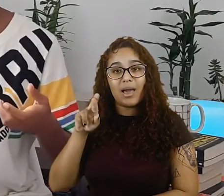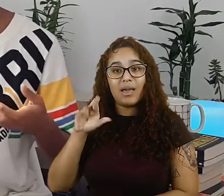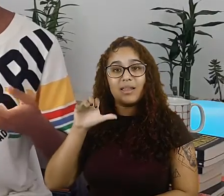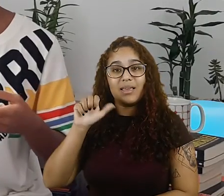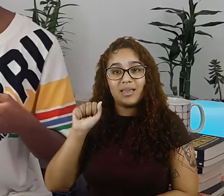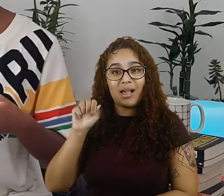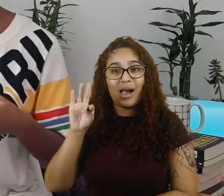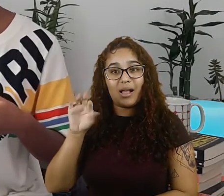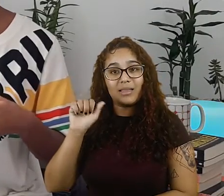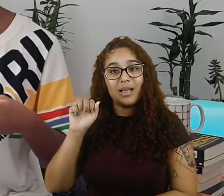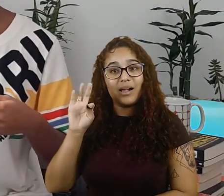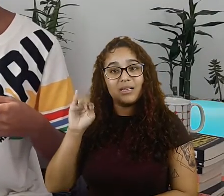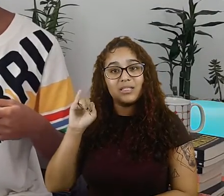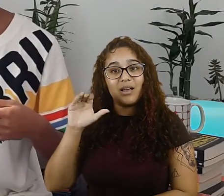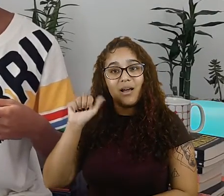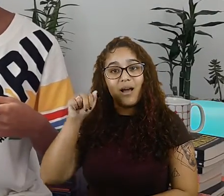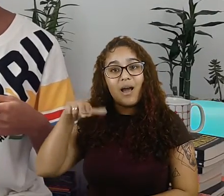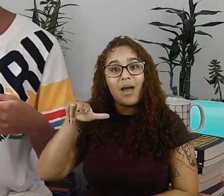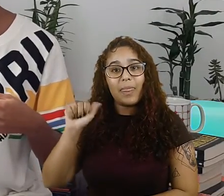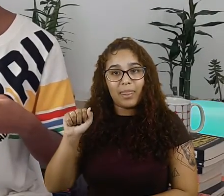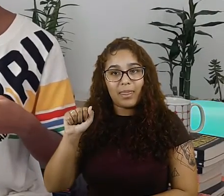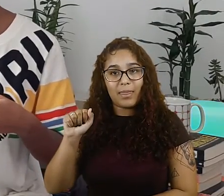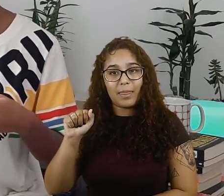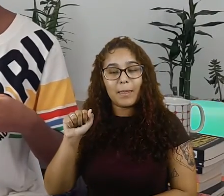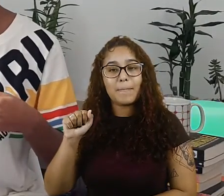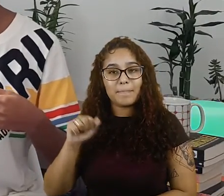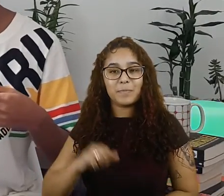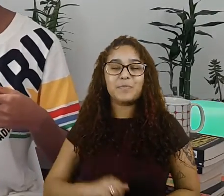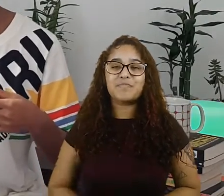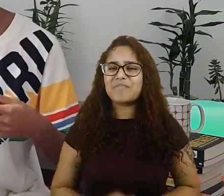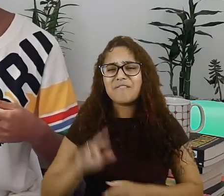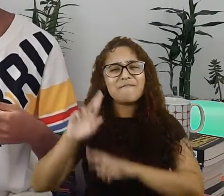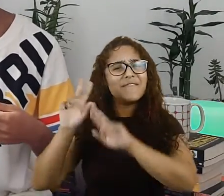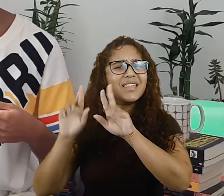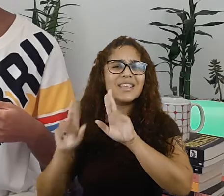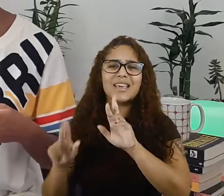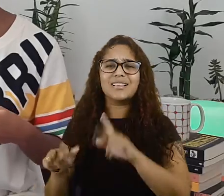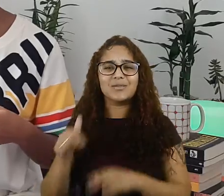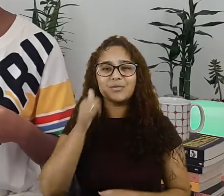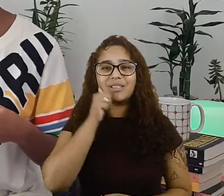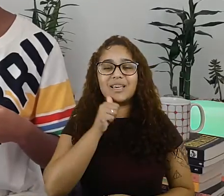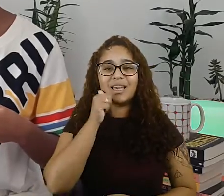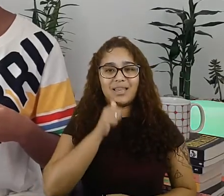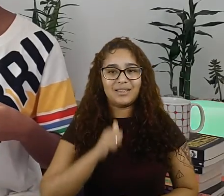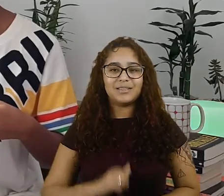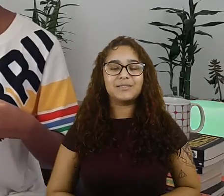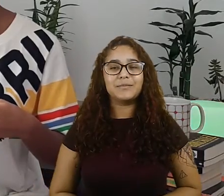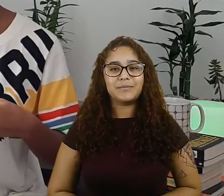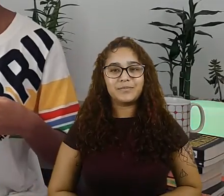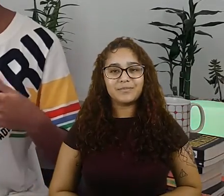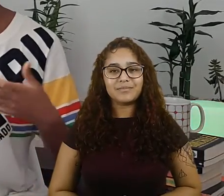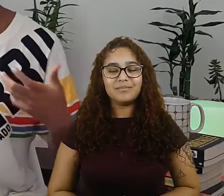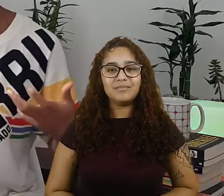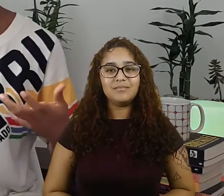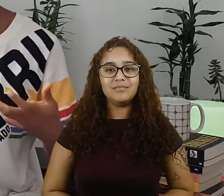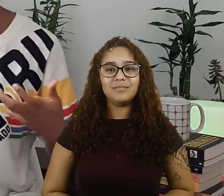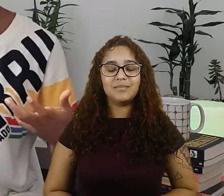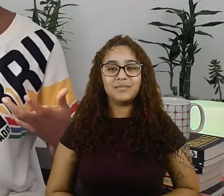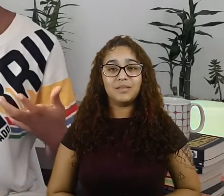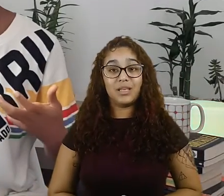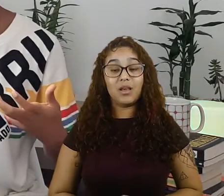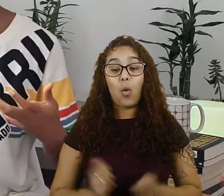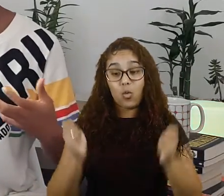Maria Gonçalves, Tatiana Nascimento, Mãe Estela de Oxóssi e tantas